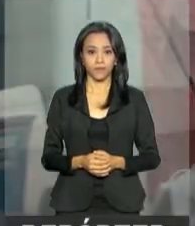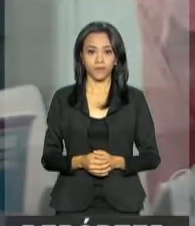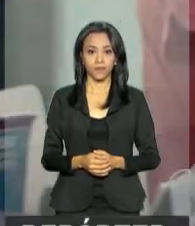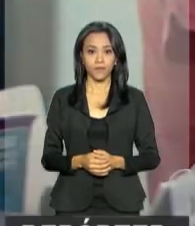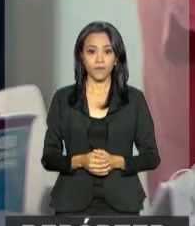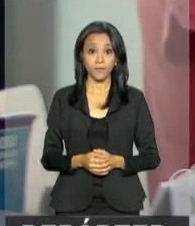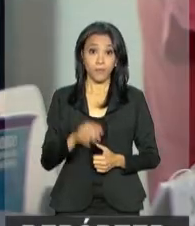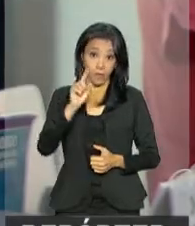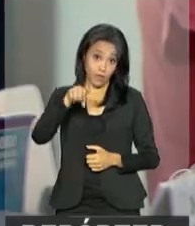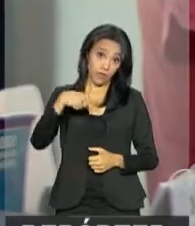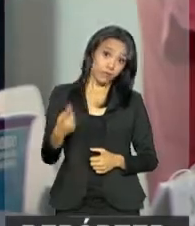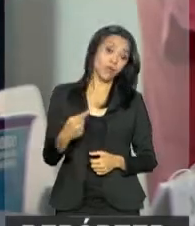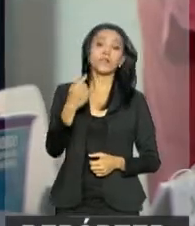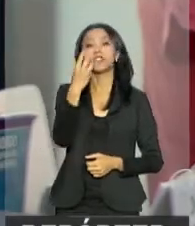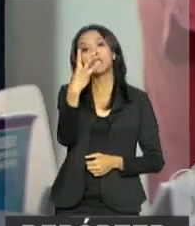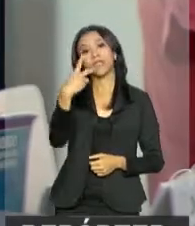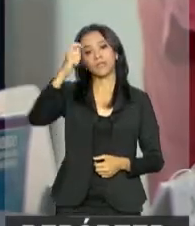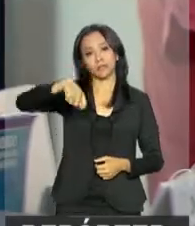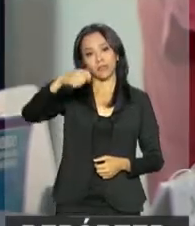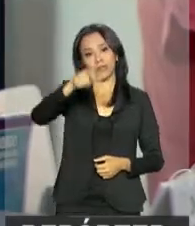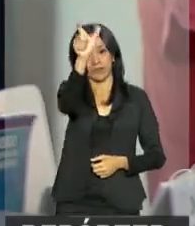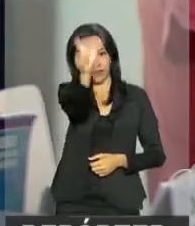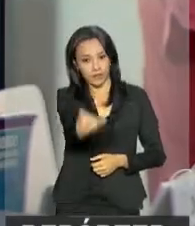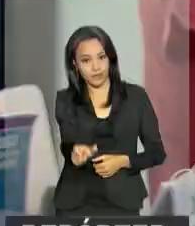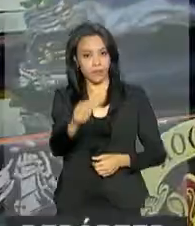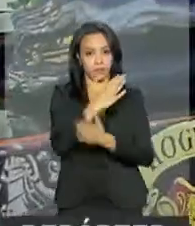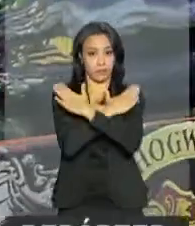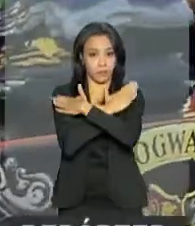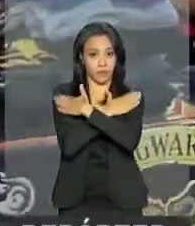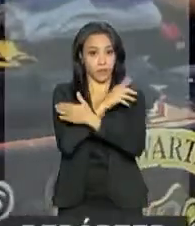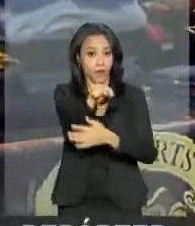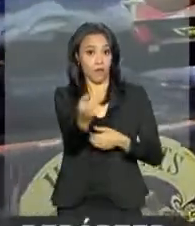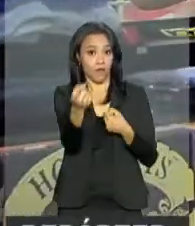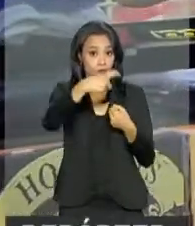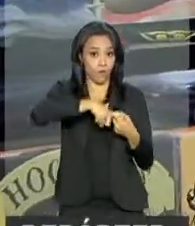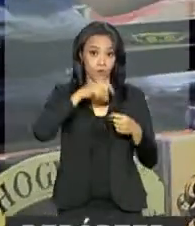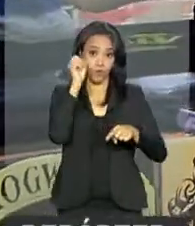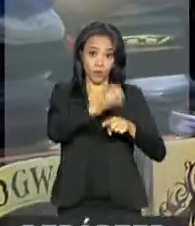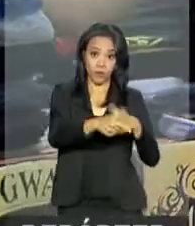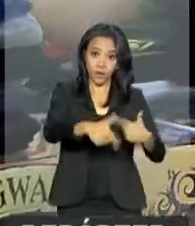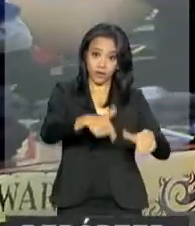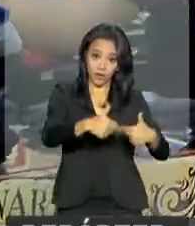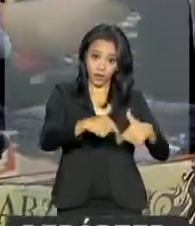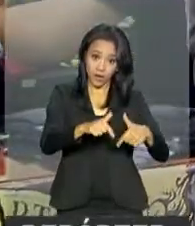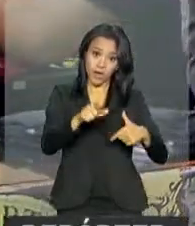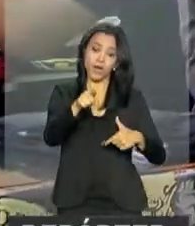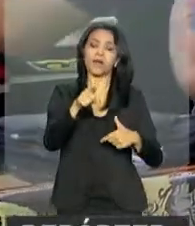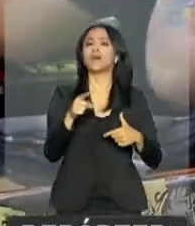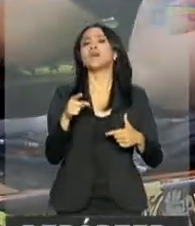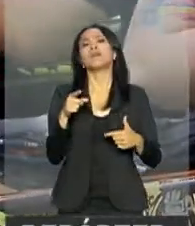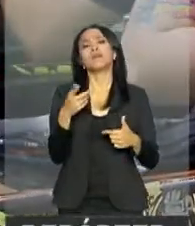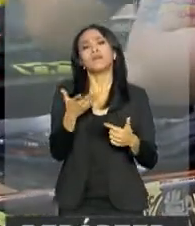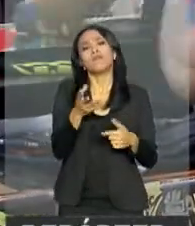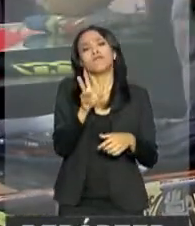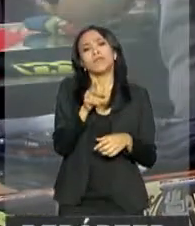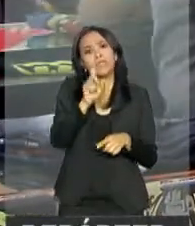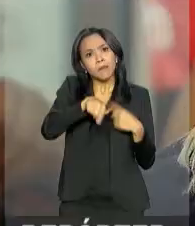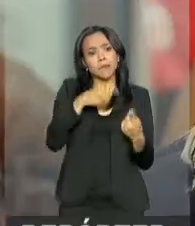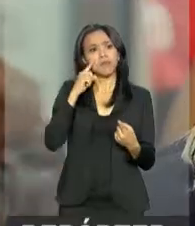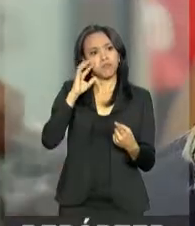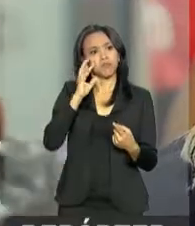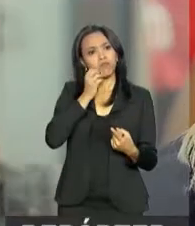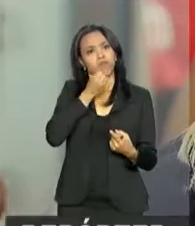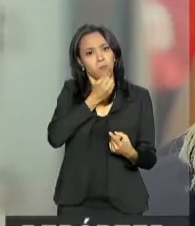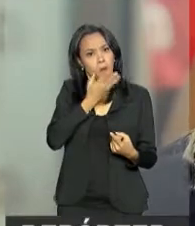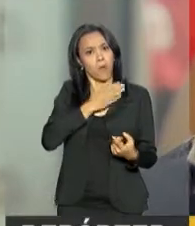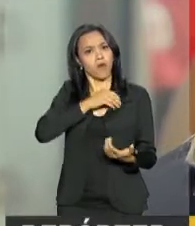Depois de 3 meses desempregada, Jéssica voltou ao mercado de trabalho com um emprego temporário e logo foi efetivada.